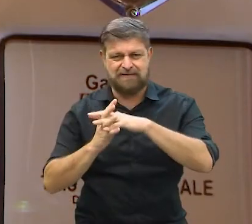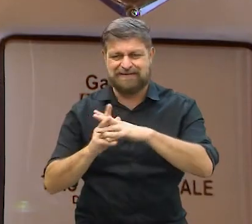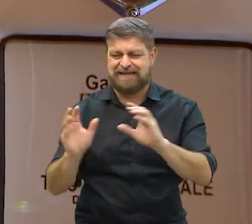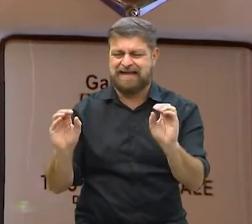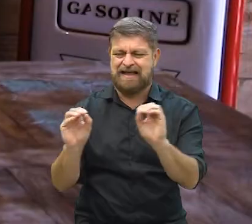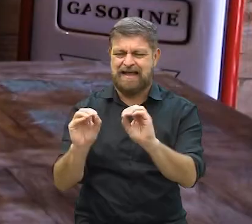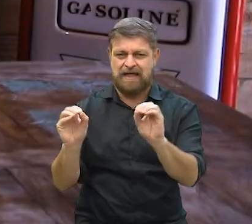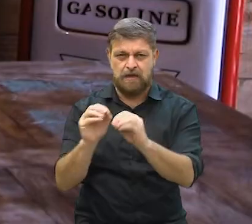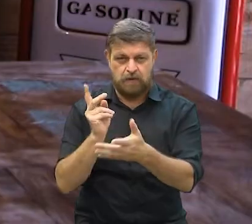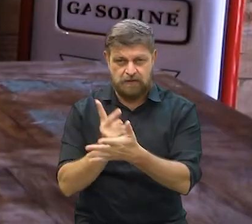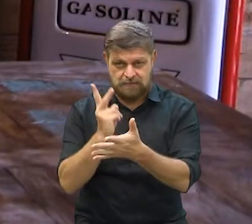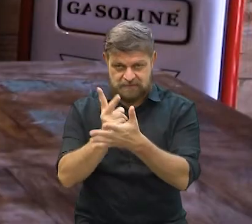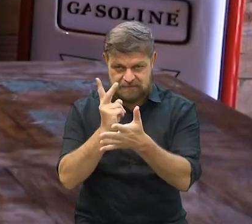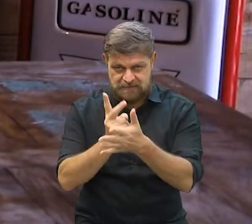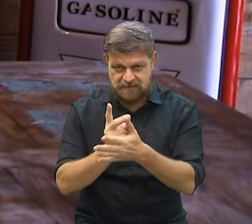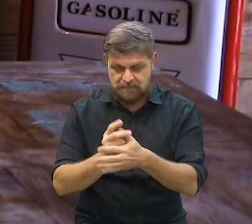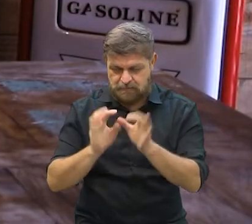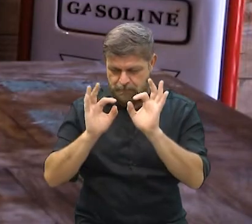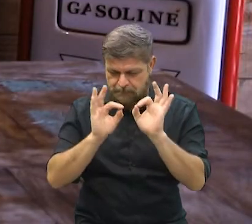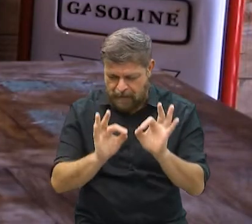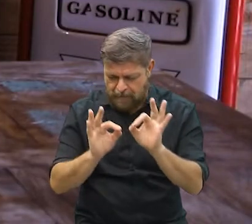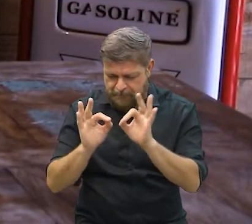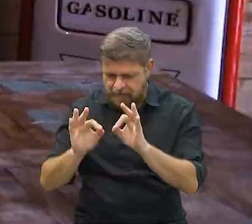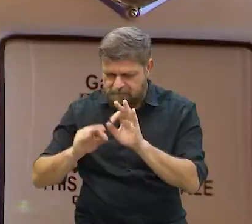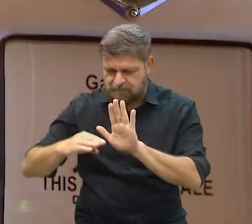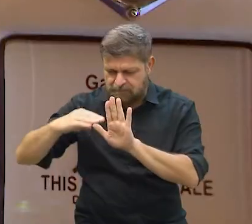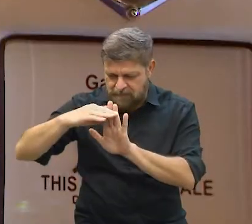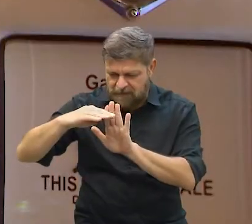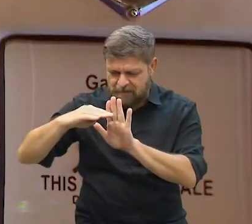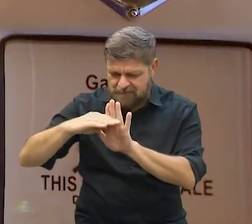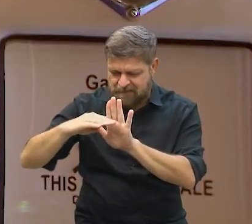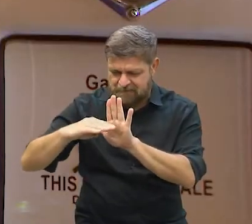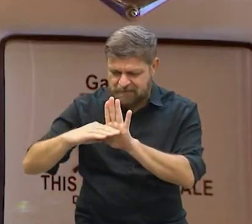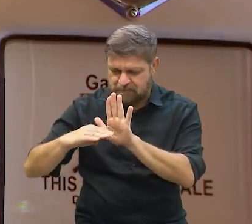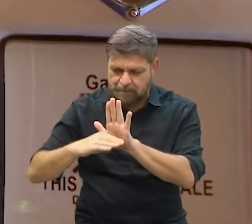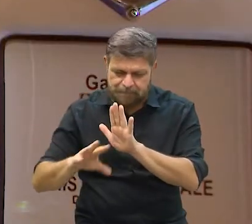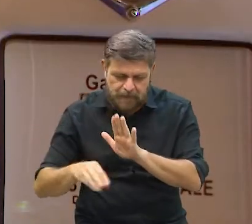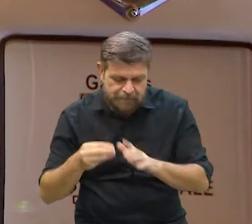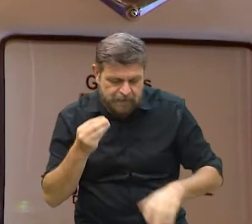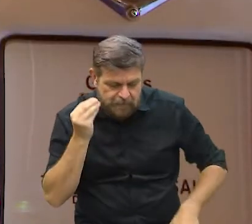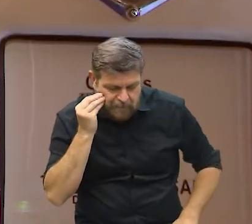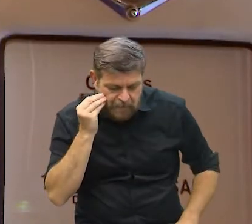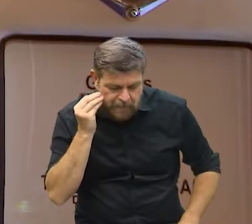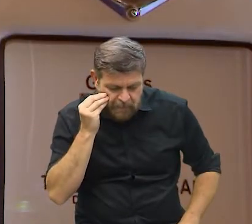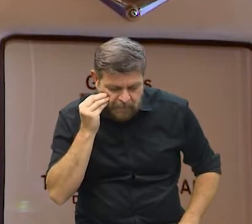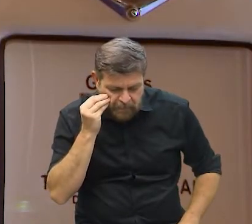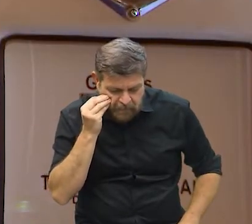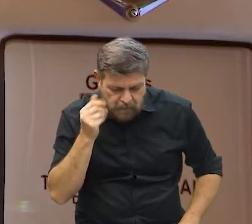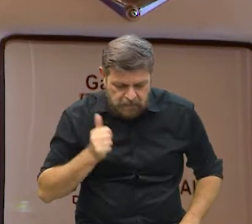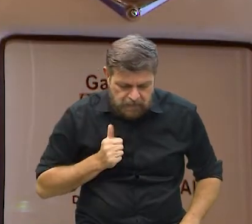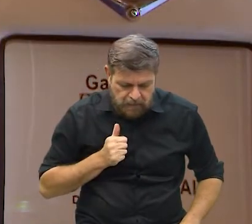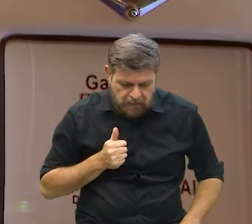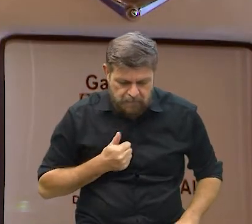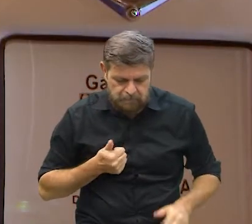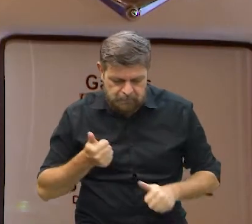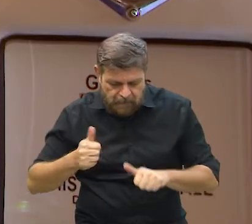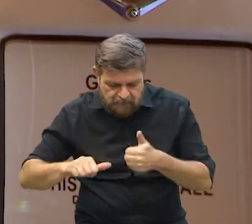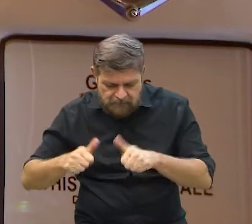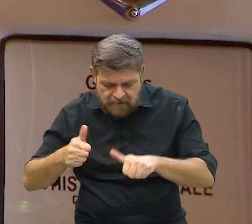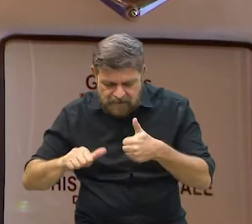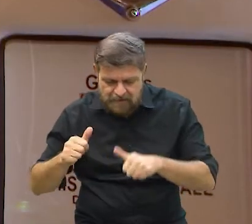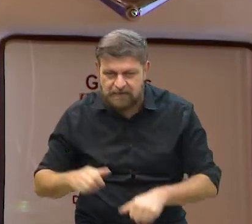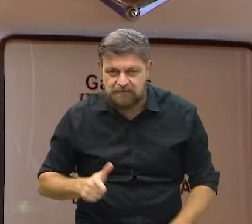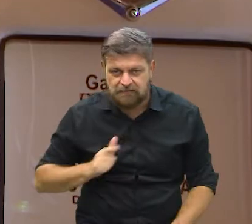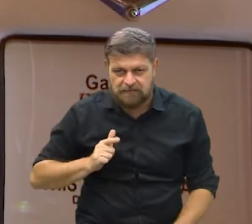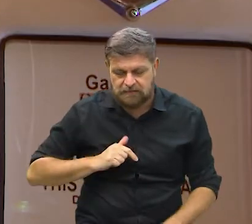É, sempre na medida certinha. Por isso que eu vou fazendo a receita e eu vou experimentando para ver se não tem nada, alguma coisa que acentua mais que a